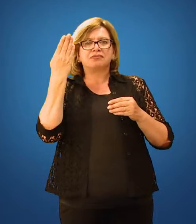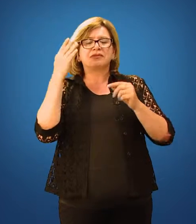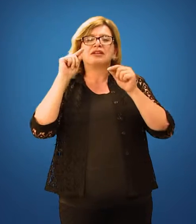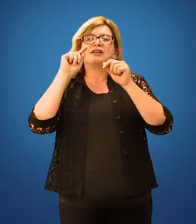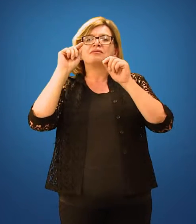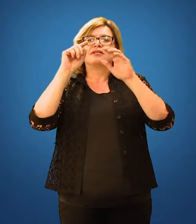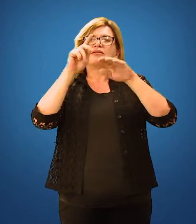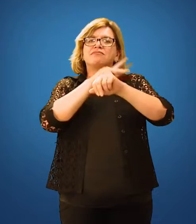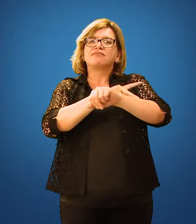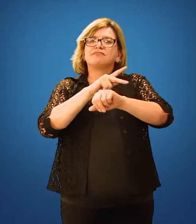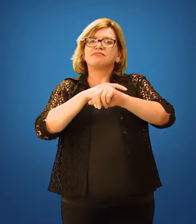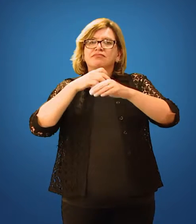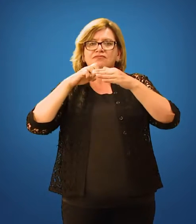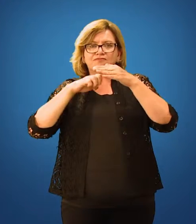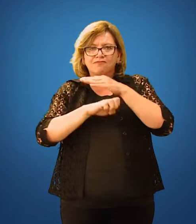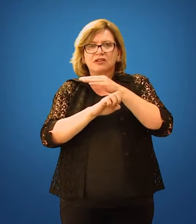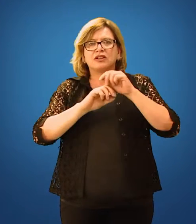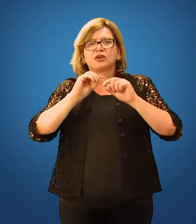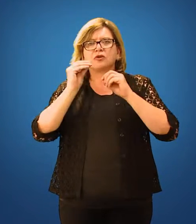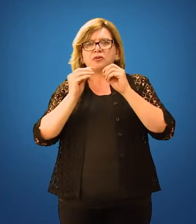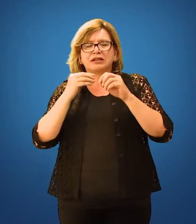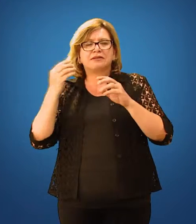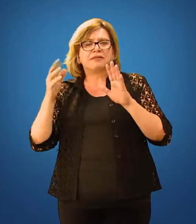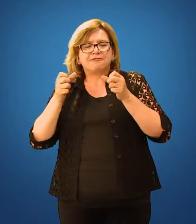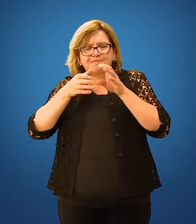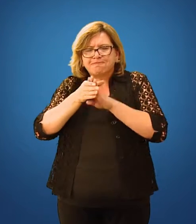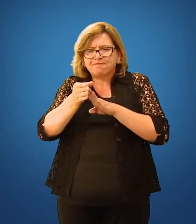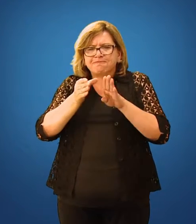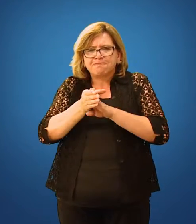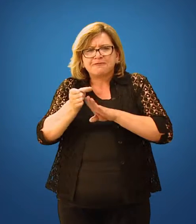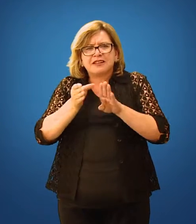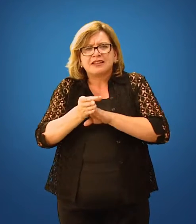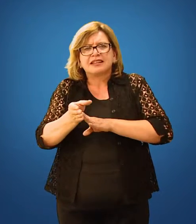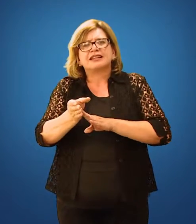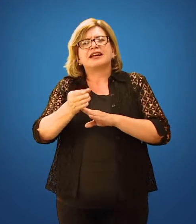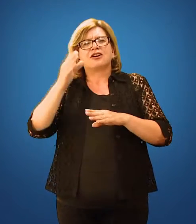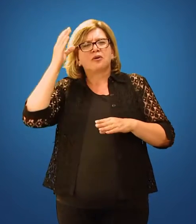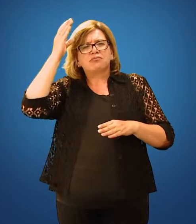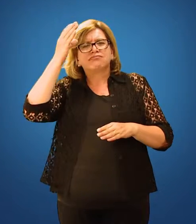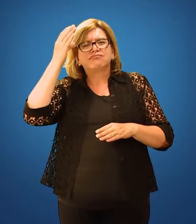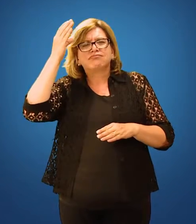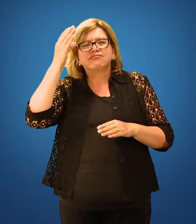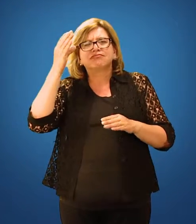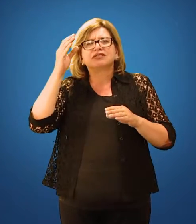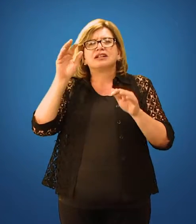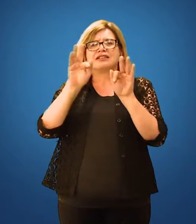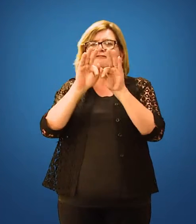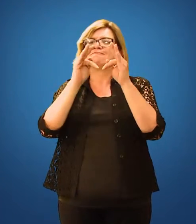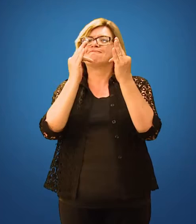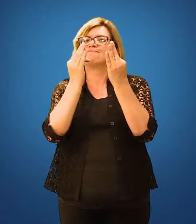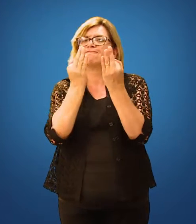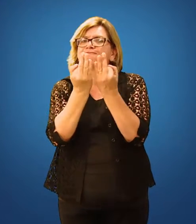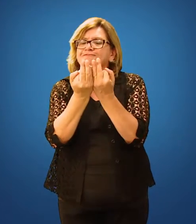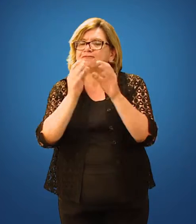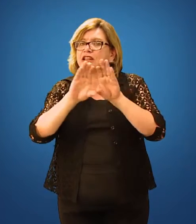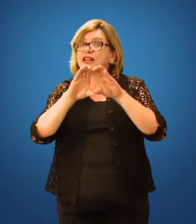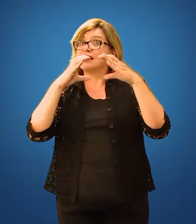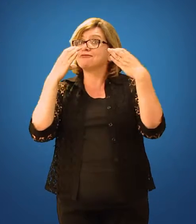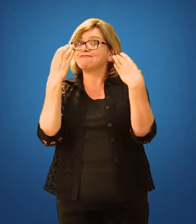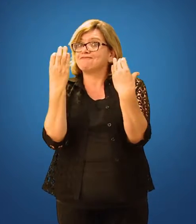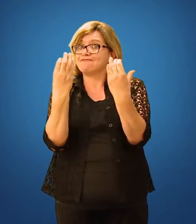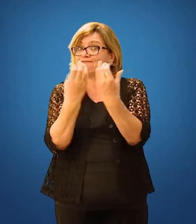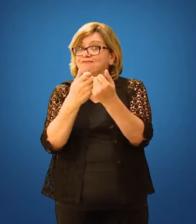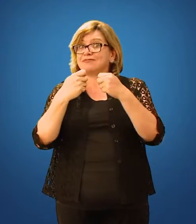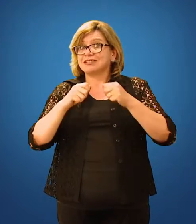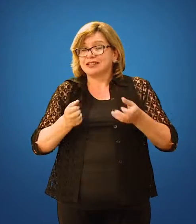pais e da comunidade, porque necessariamente a cultura empreendedora ela não fica dentro dos portões do colégio. Para ela ter sentido,